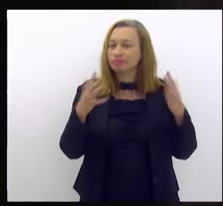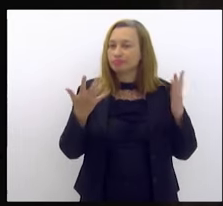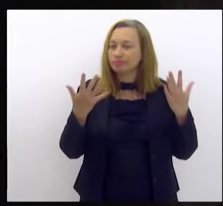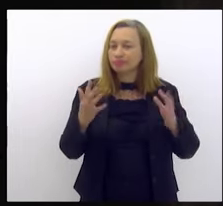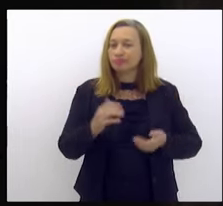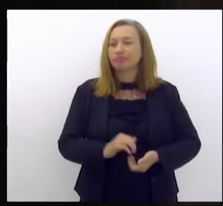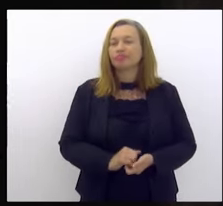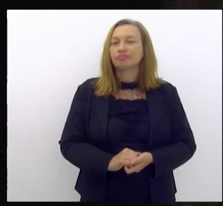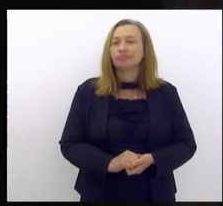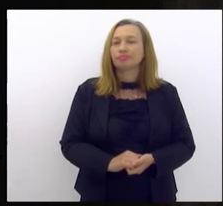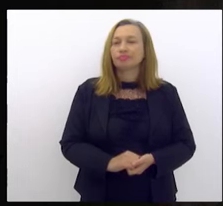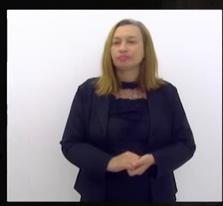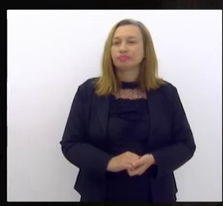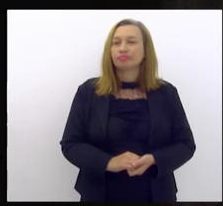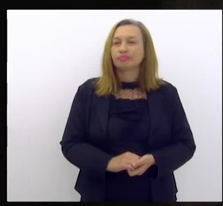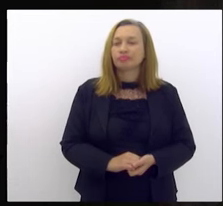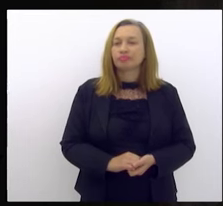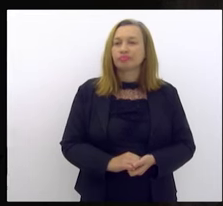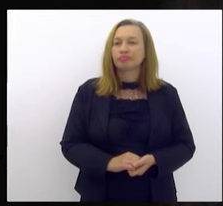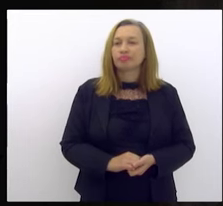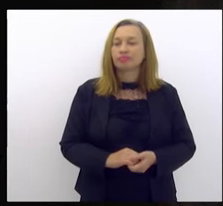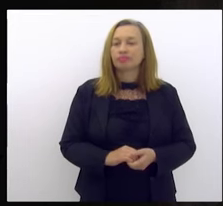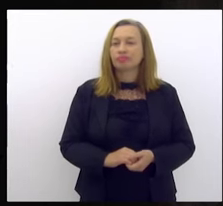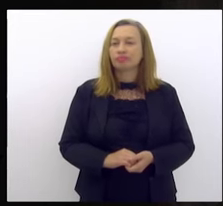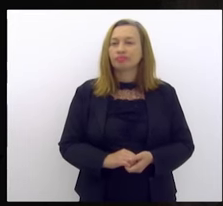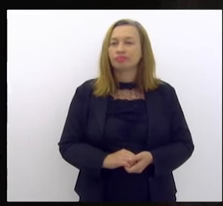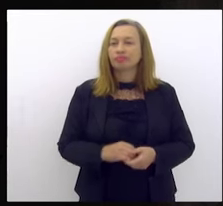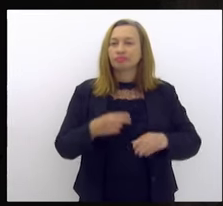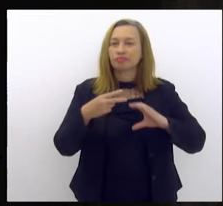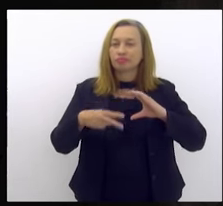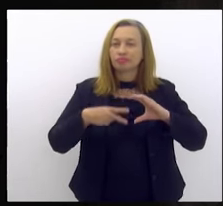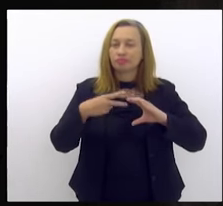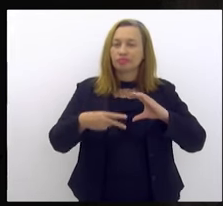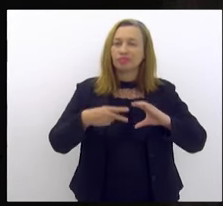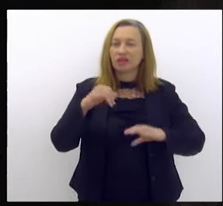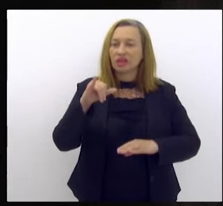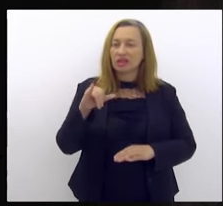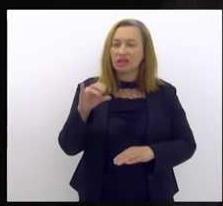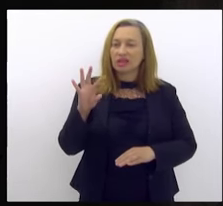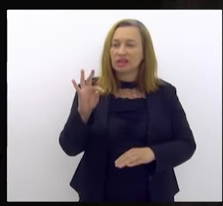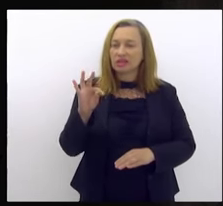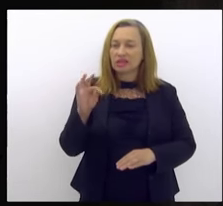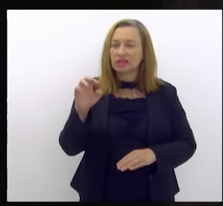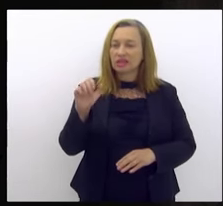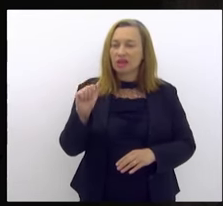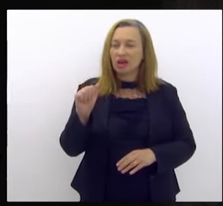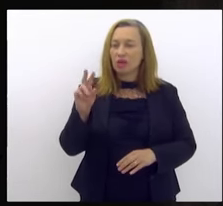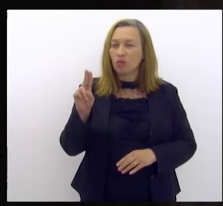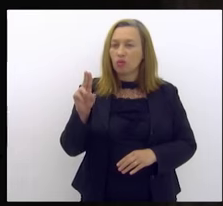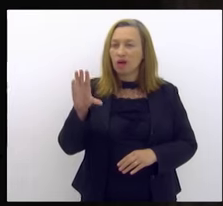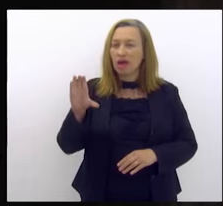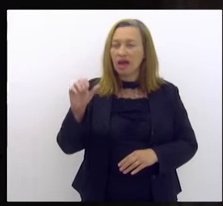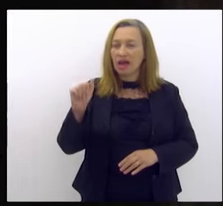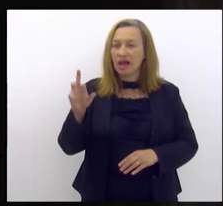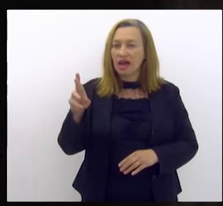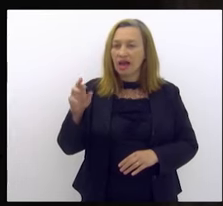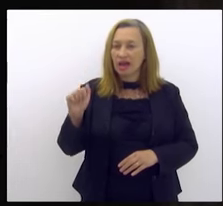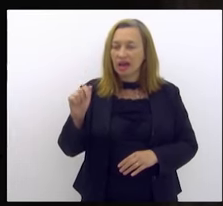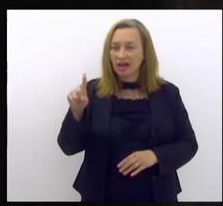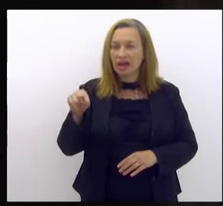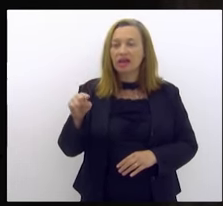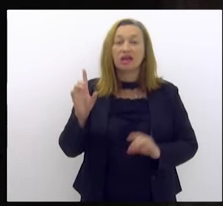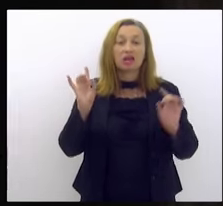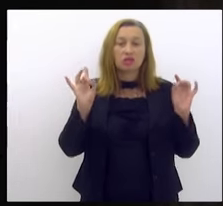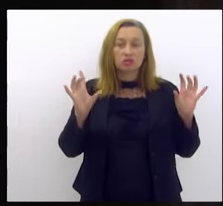parabenizar a Câmara Municipal de Itaucara. Parabenizar a Câmara Municipal de Itaucara. Em